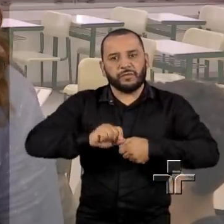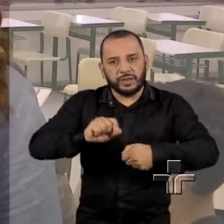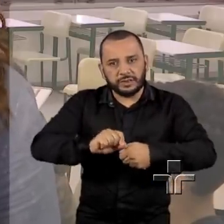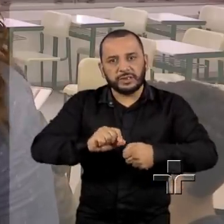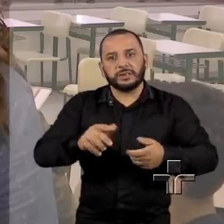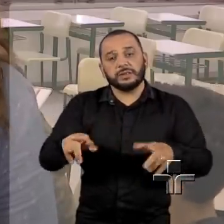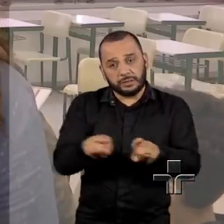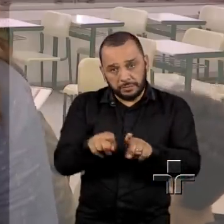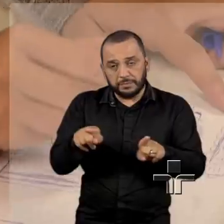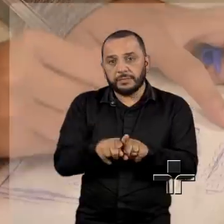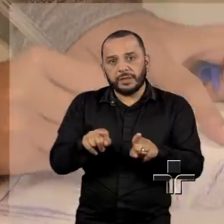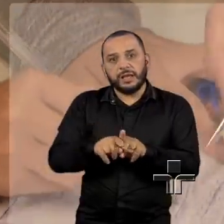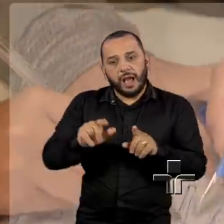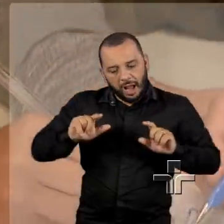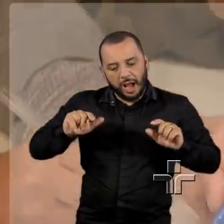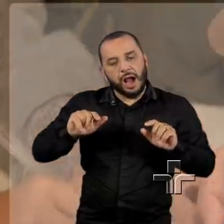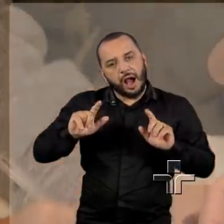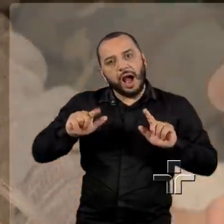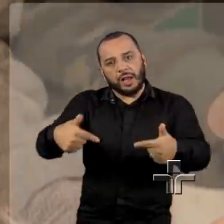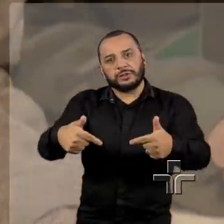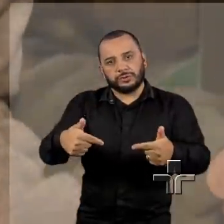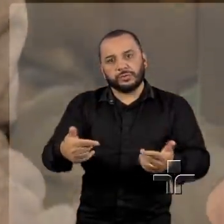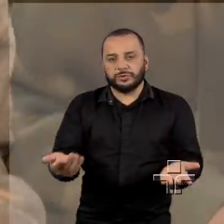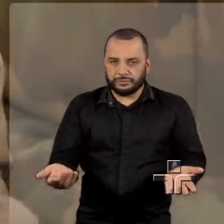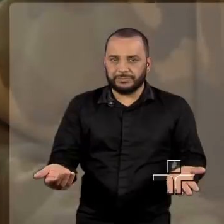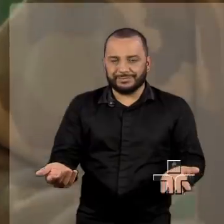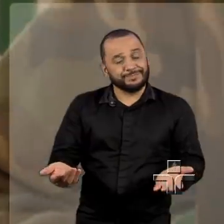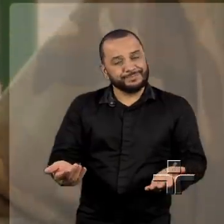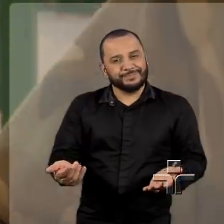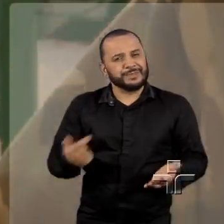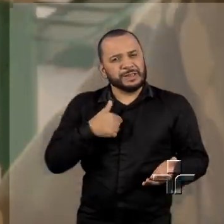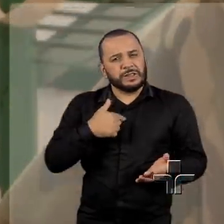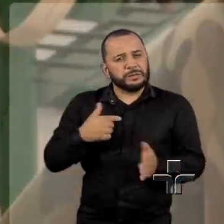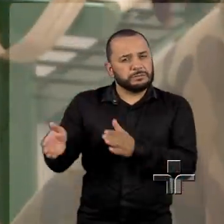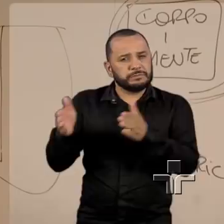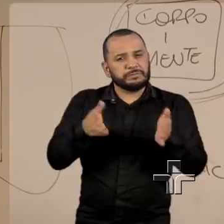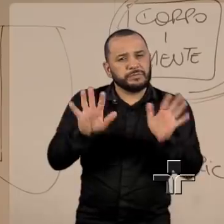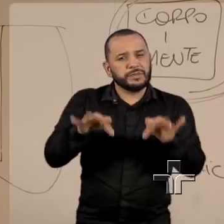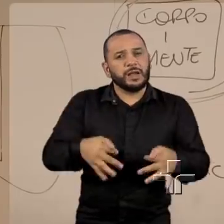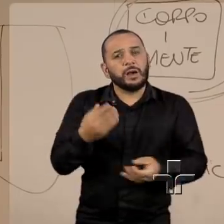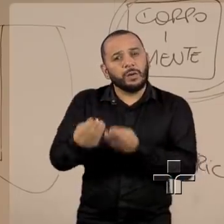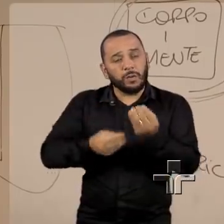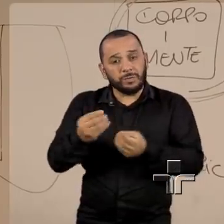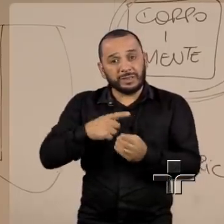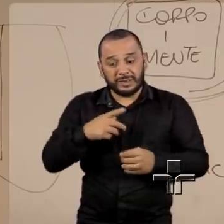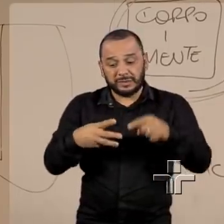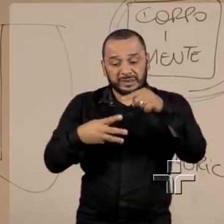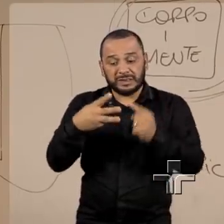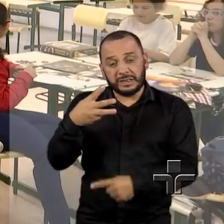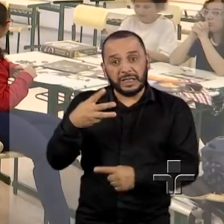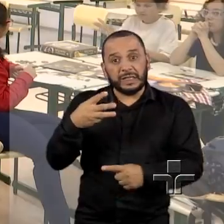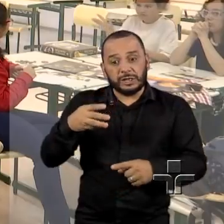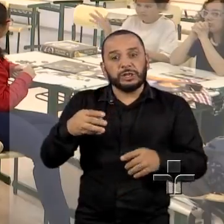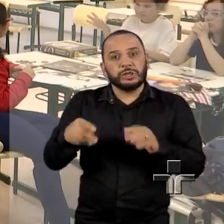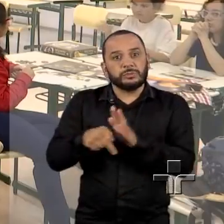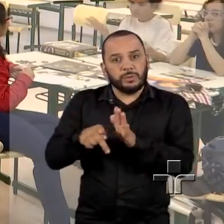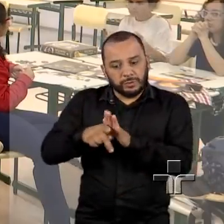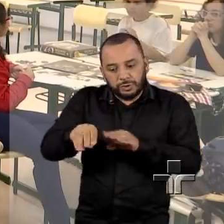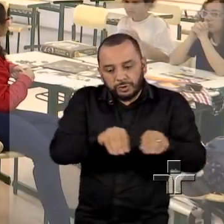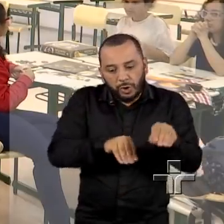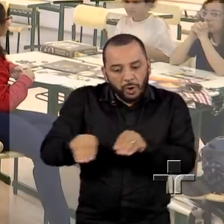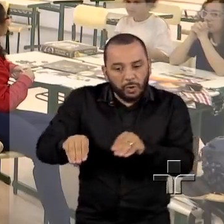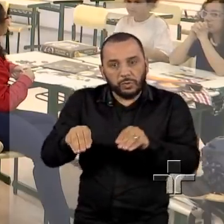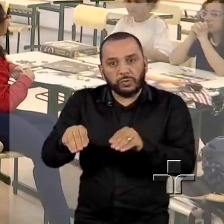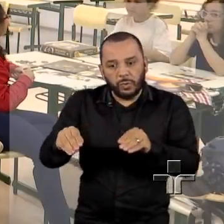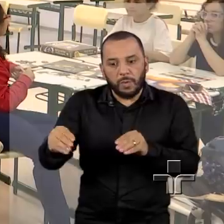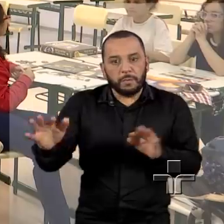a questão da atitude. A etapa atual sugere o maior desafio, juntar os 3 jogos em um. O protótipo final